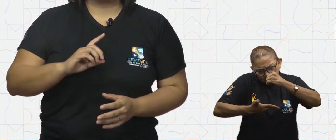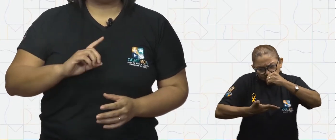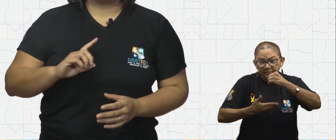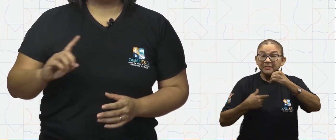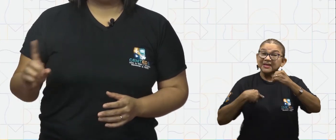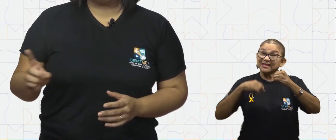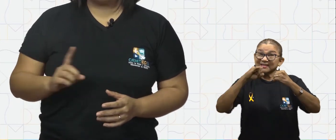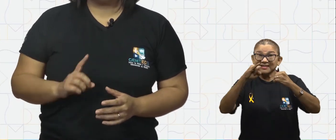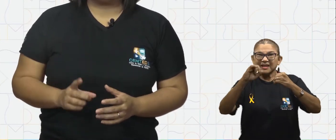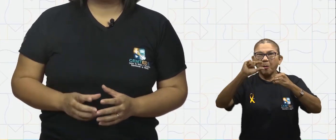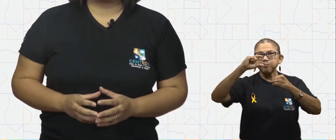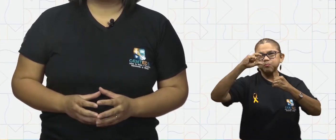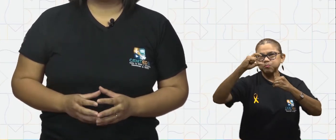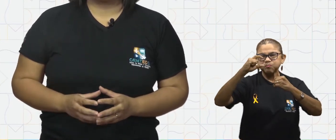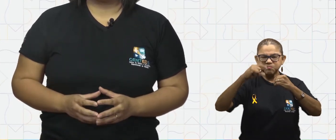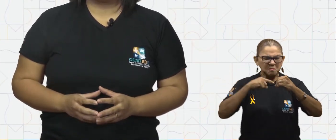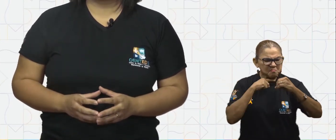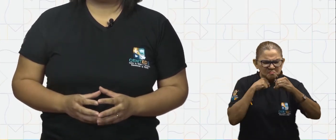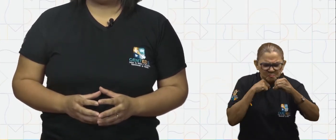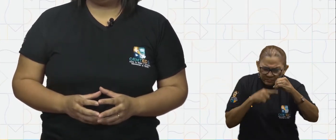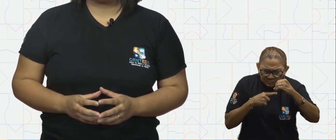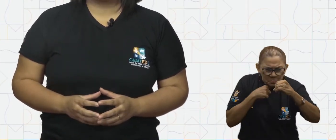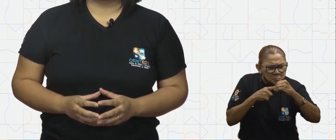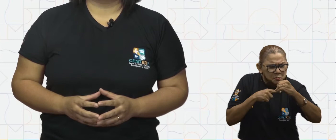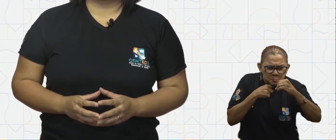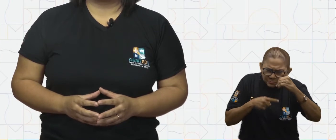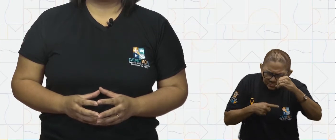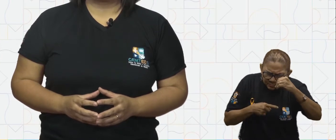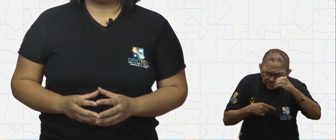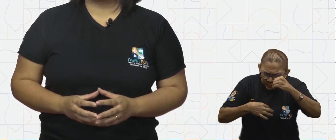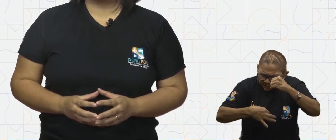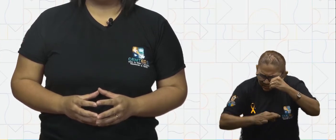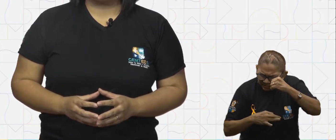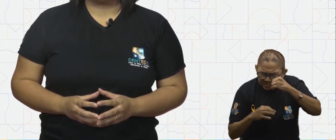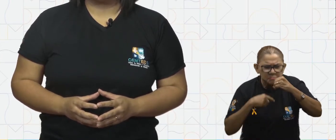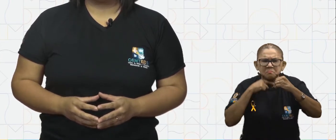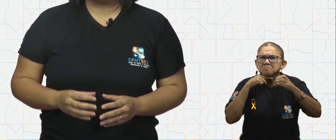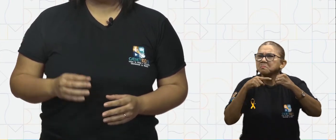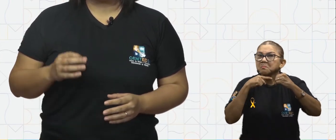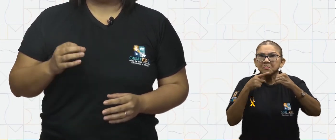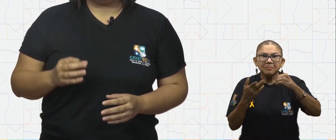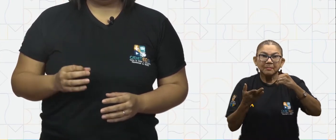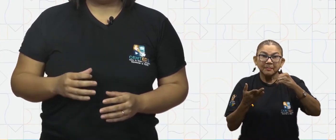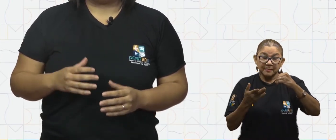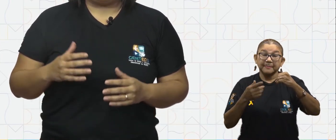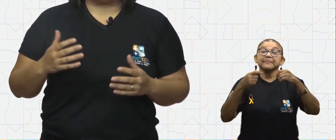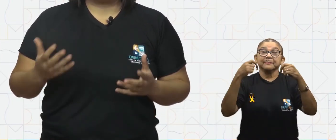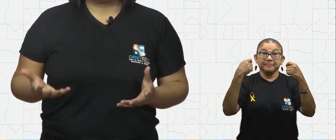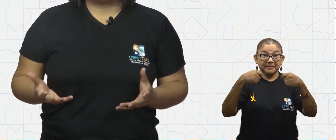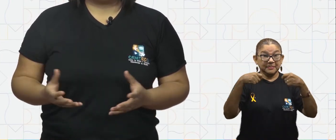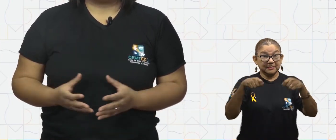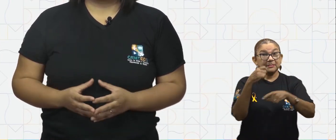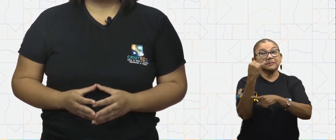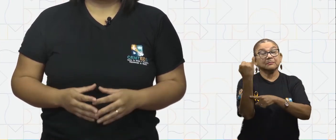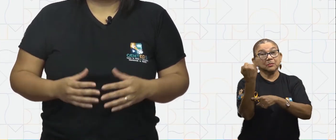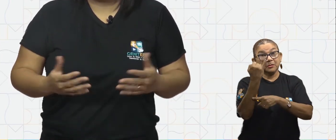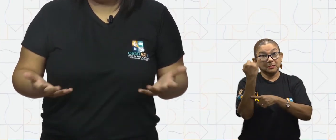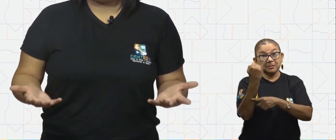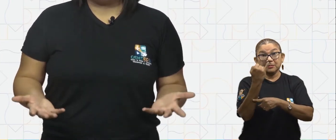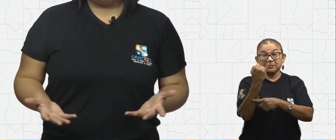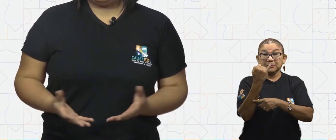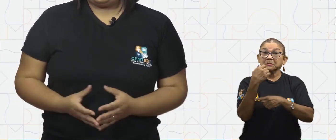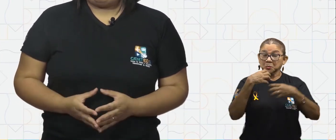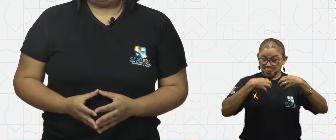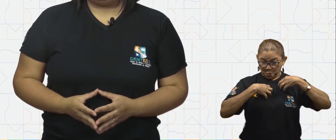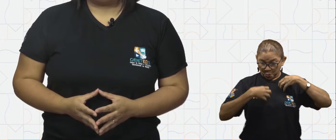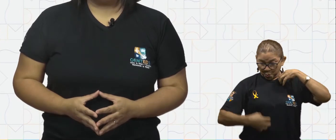o objeto não poderá ser observado adequadamente no microscópio de luz. Isso é necessário para observar um